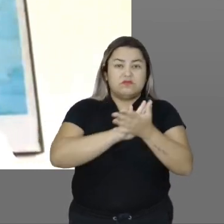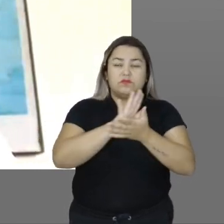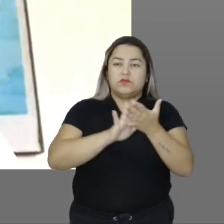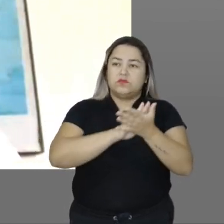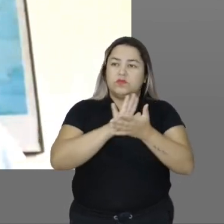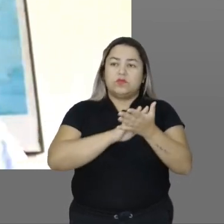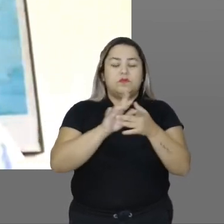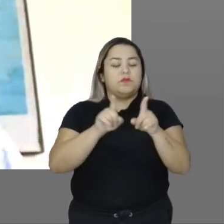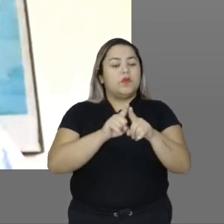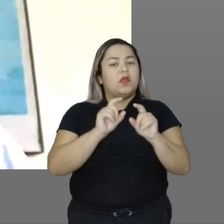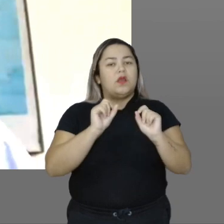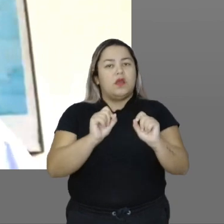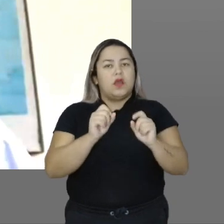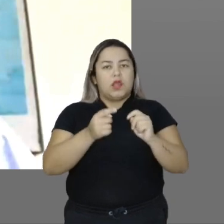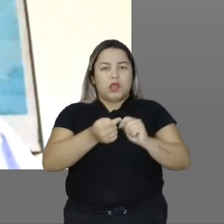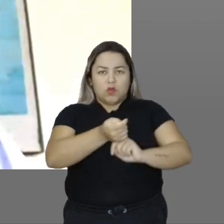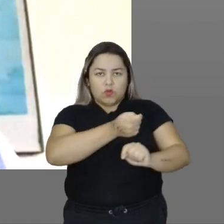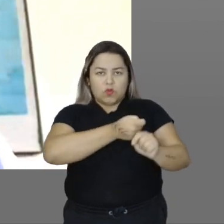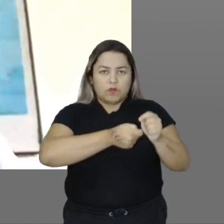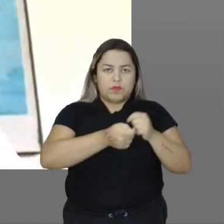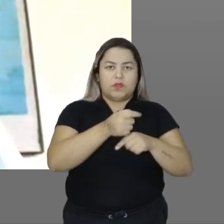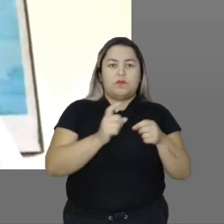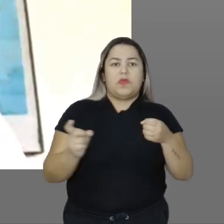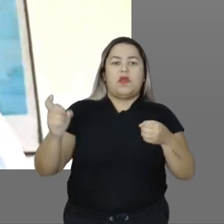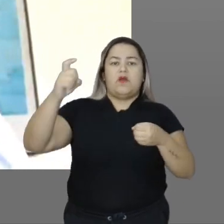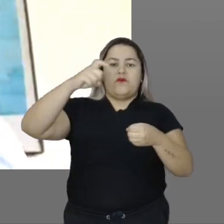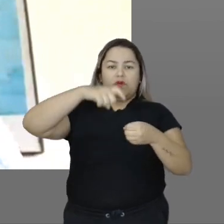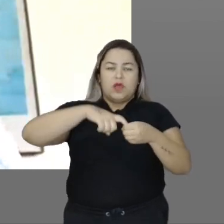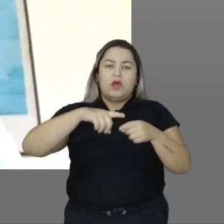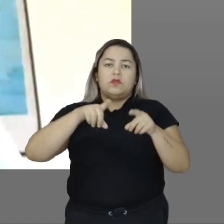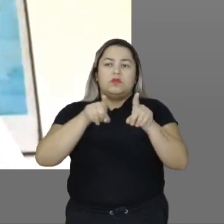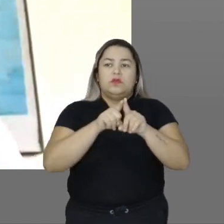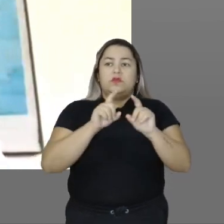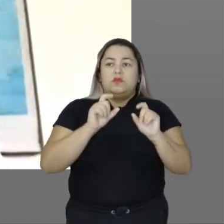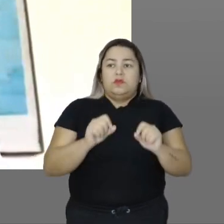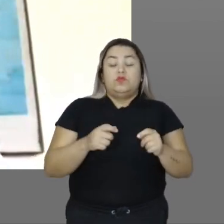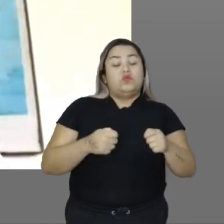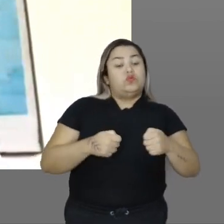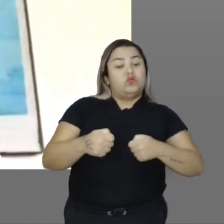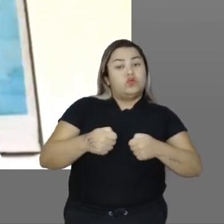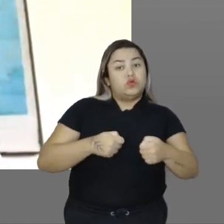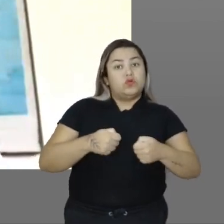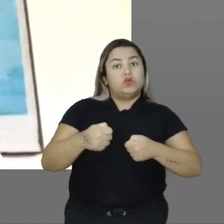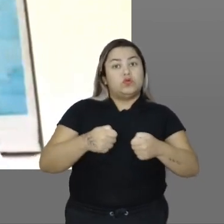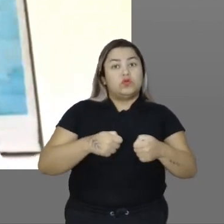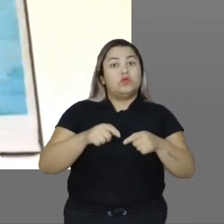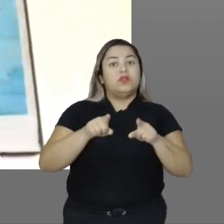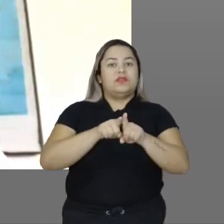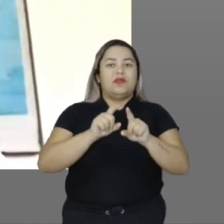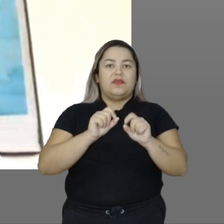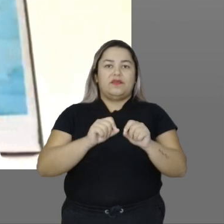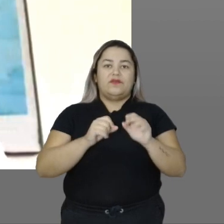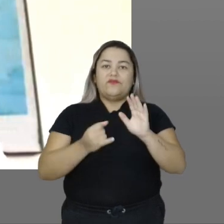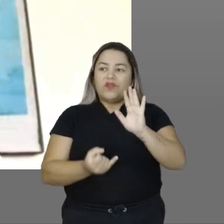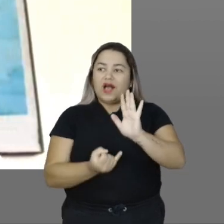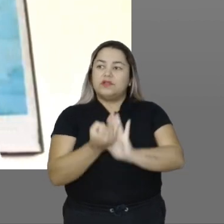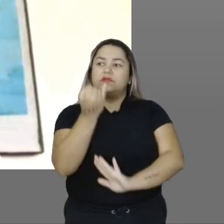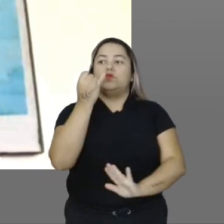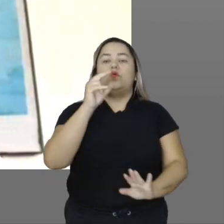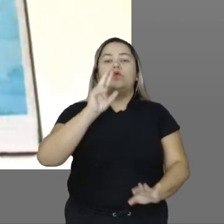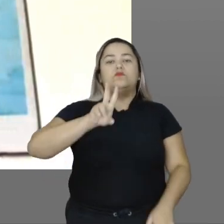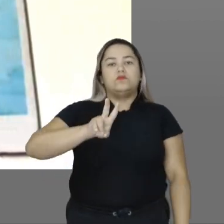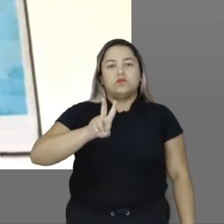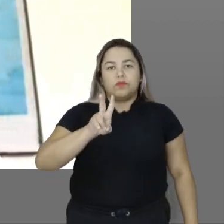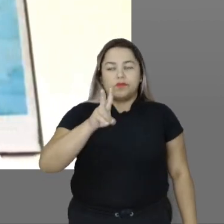na economia, Amanda, a retomada do controle da inflação. Os preços dos